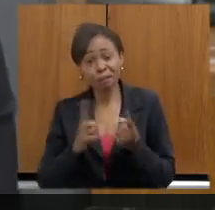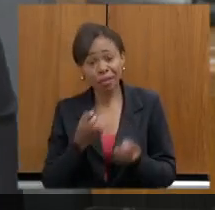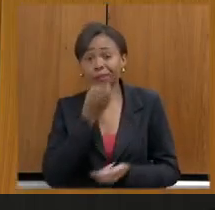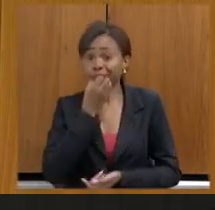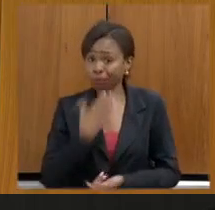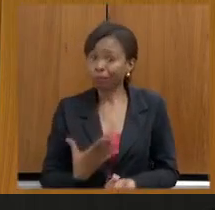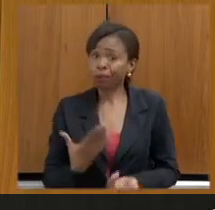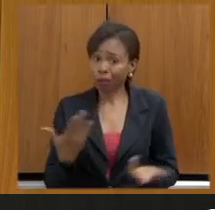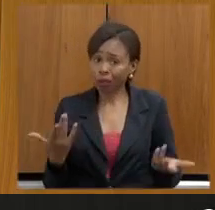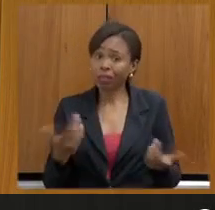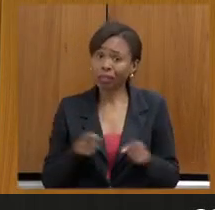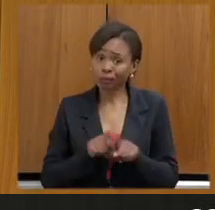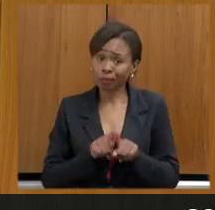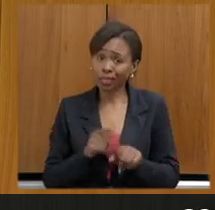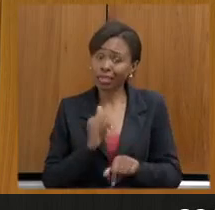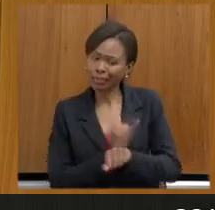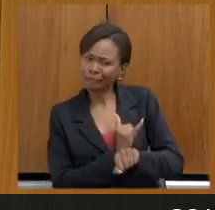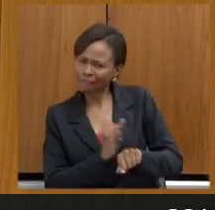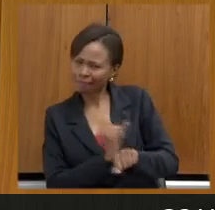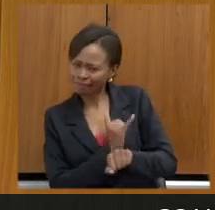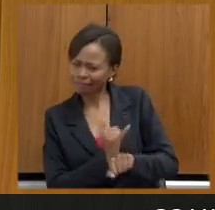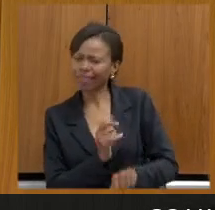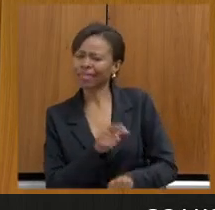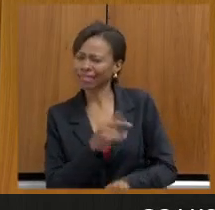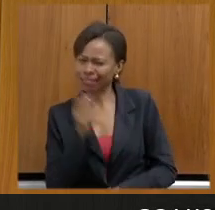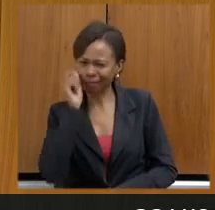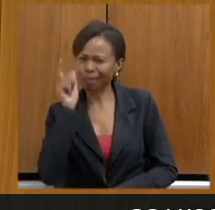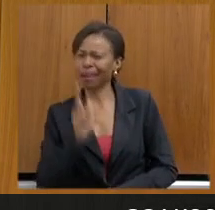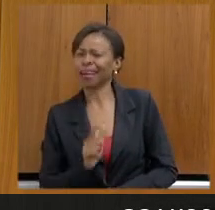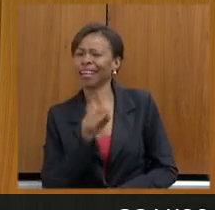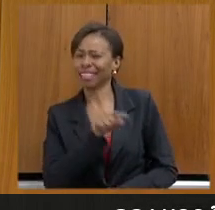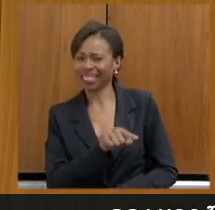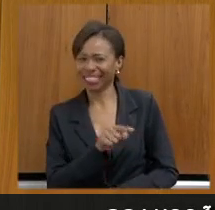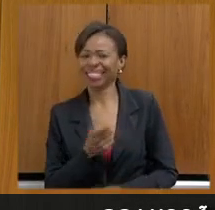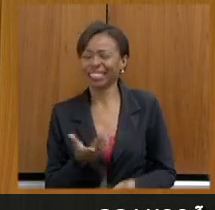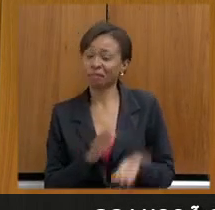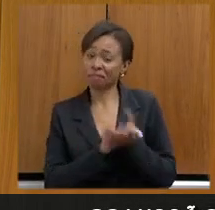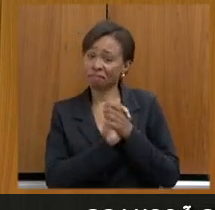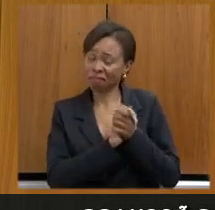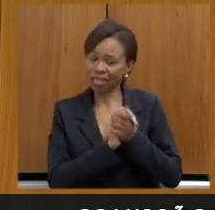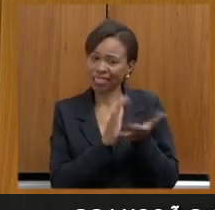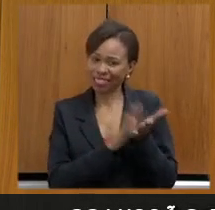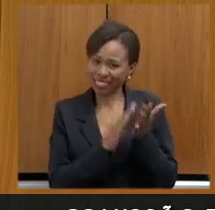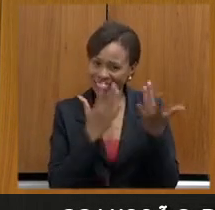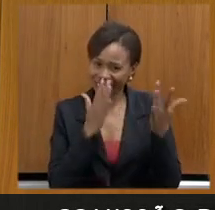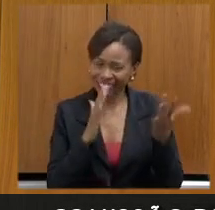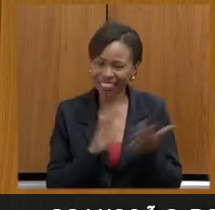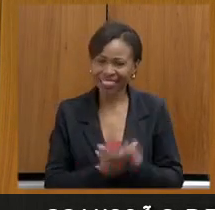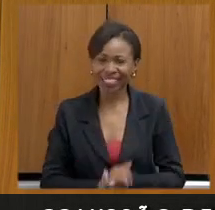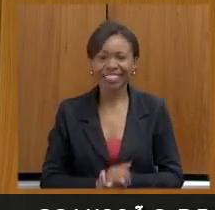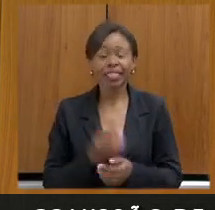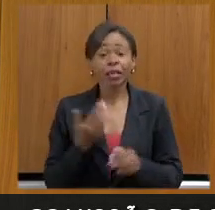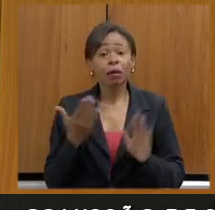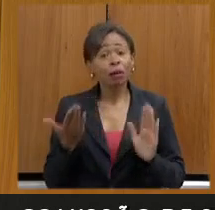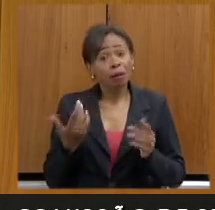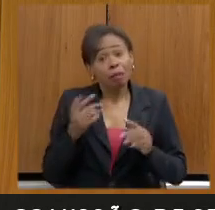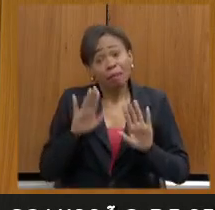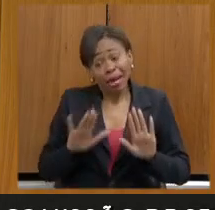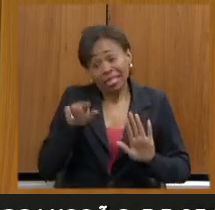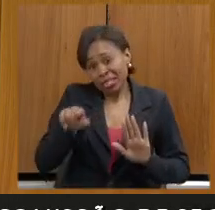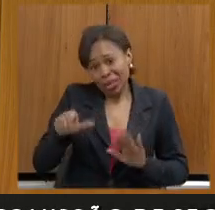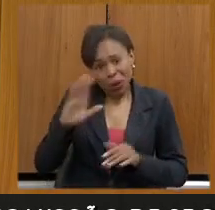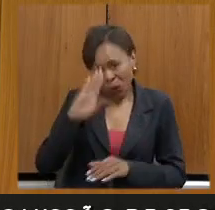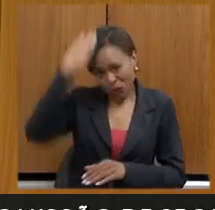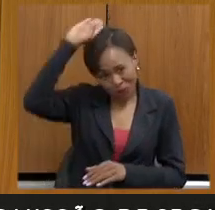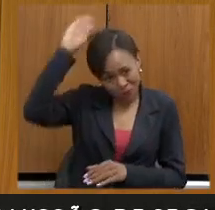vamos falar assim foi Uma Jogada de mestre Parabéns a esse deputado Foi que nem eu disse quem ganha os